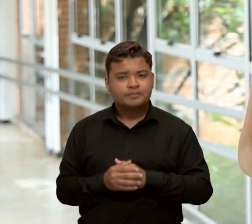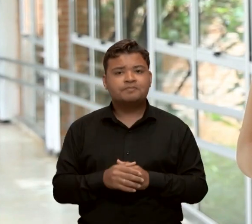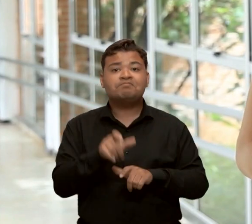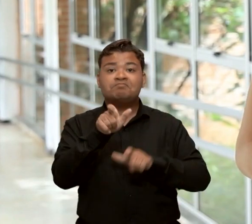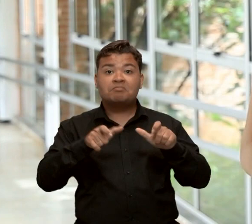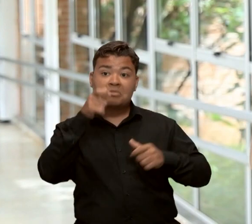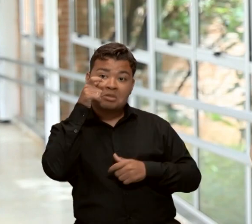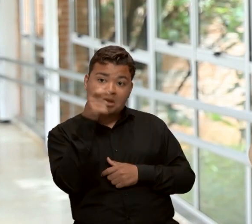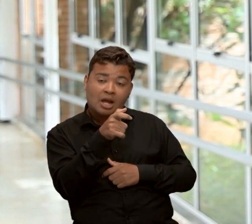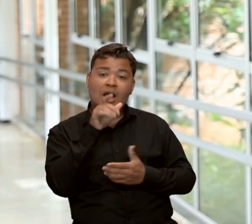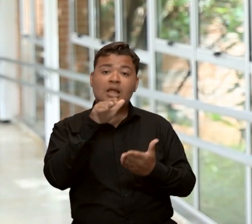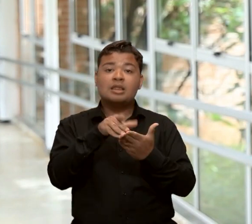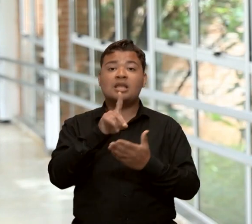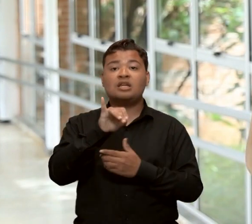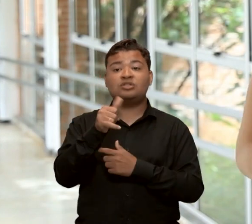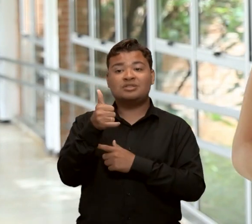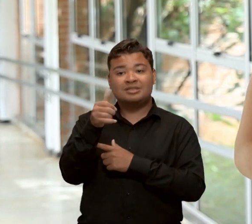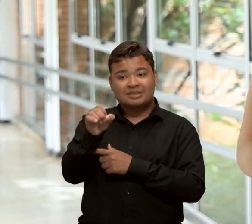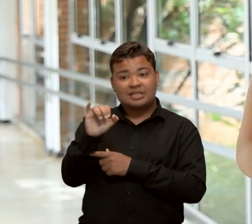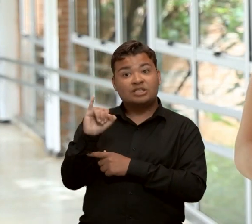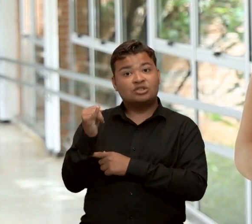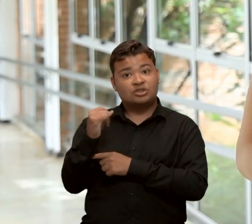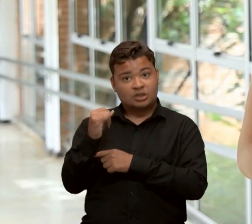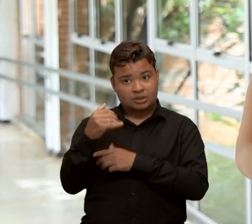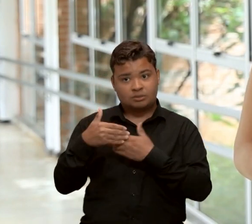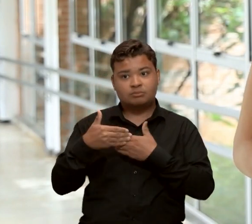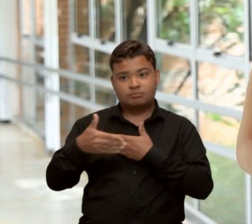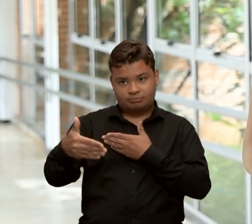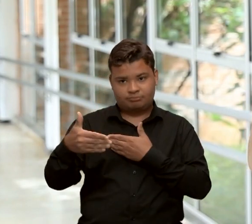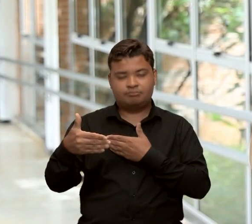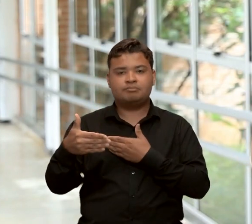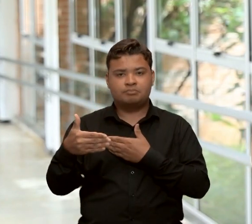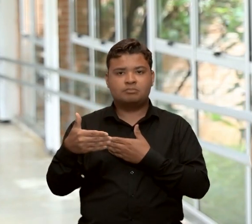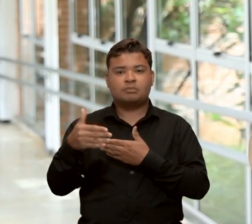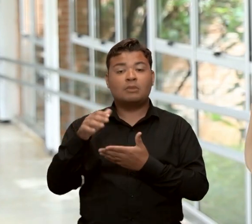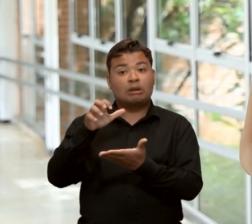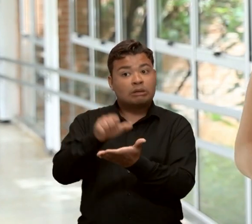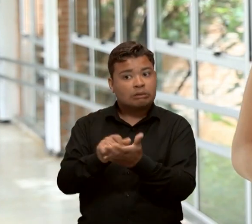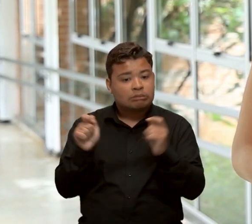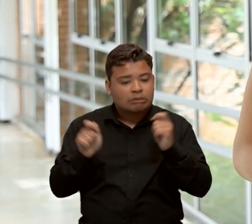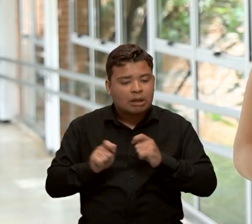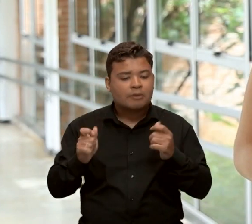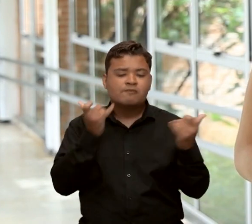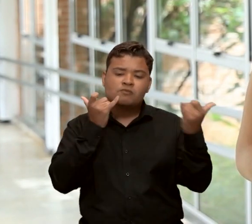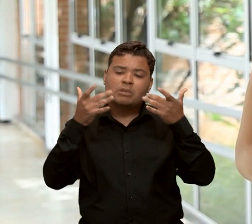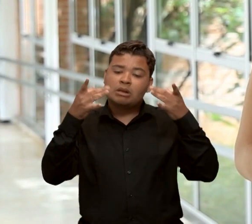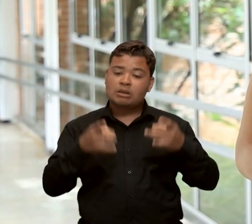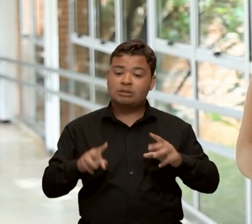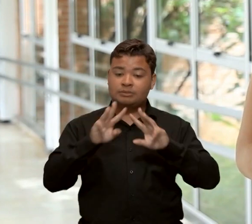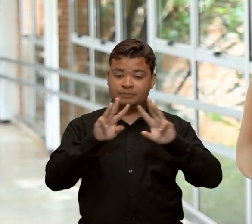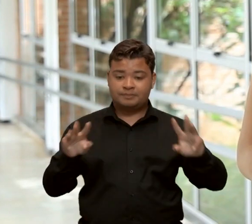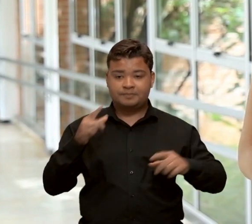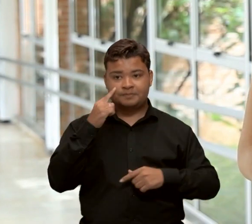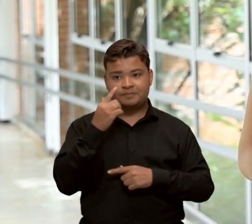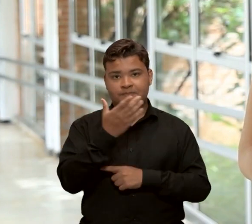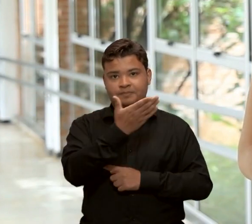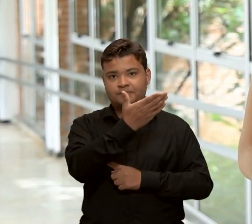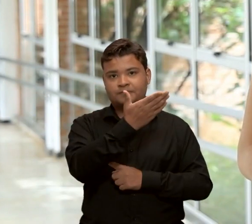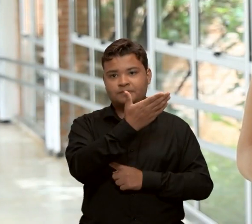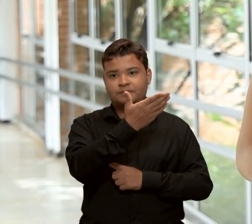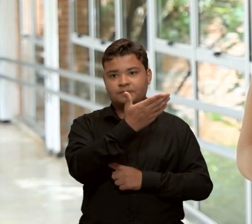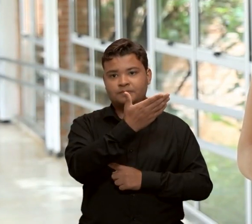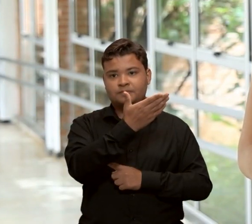10 de janeiro do ano que vem para se inscrever. Mais informações você confere no site